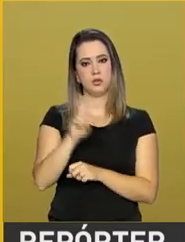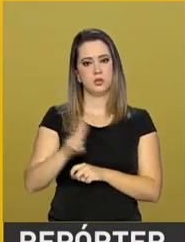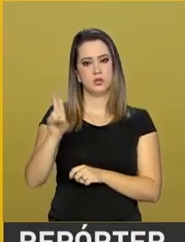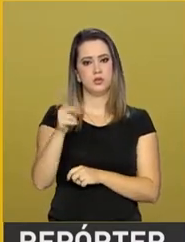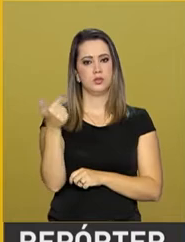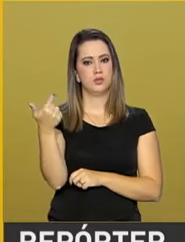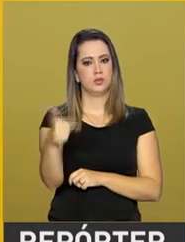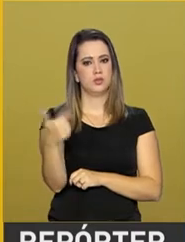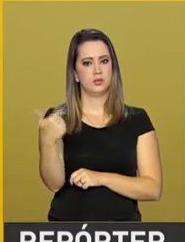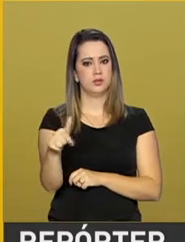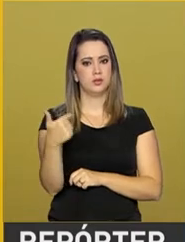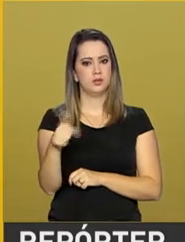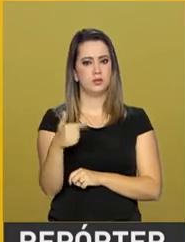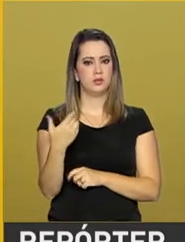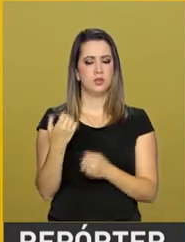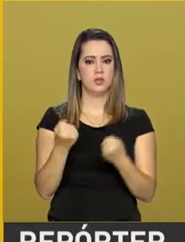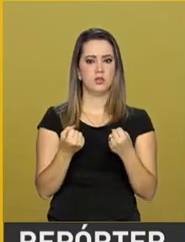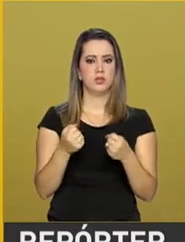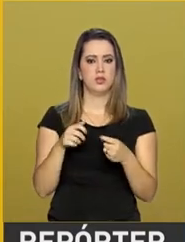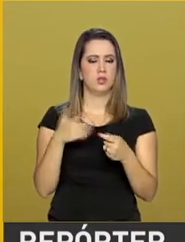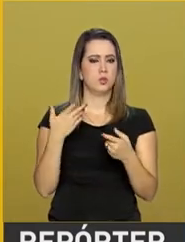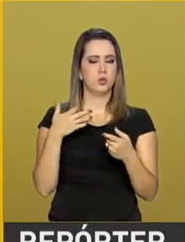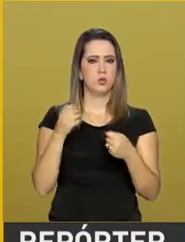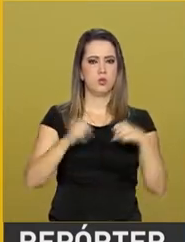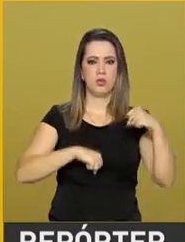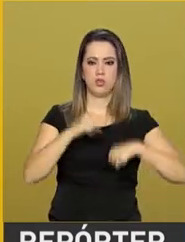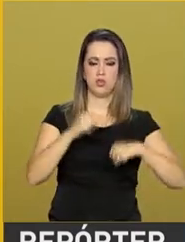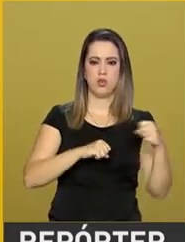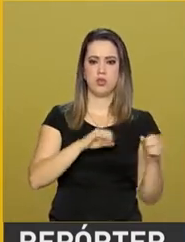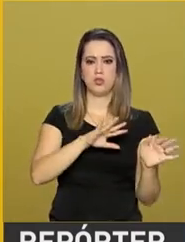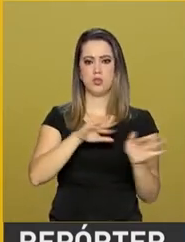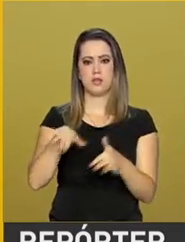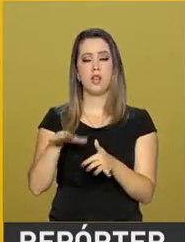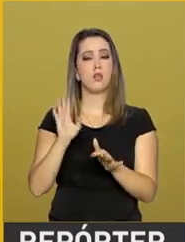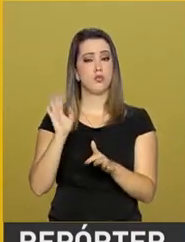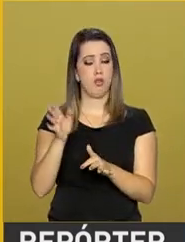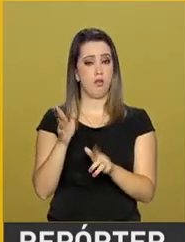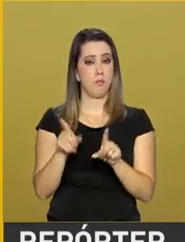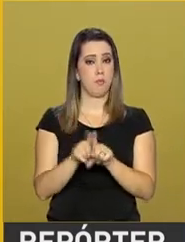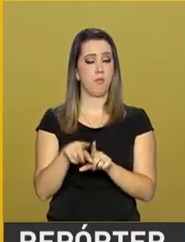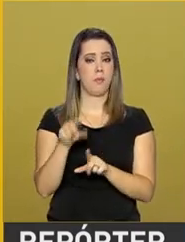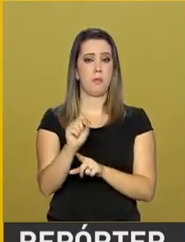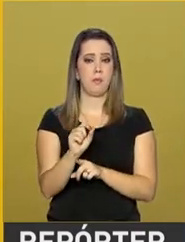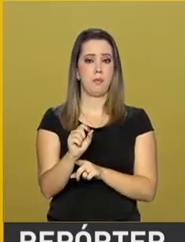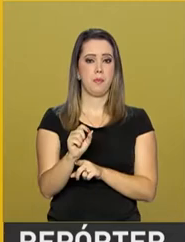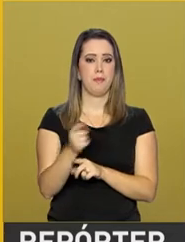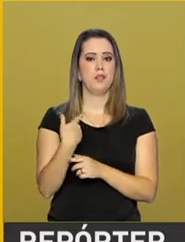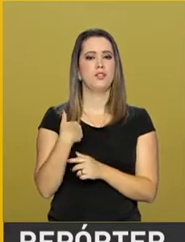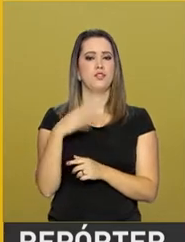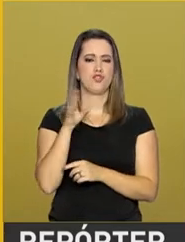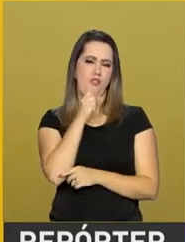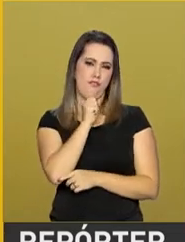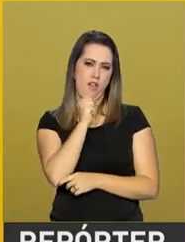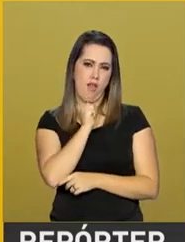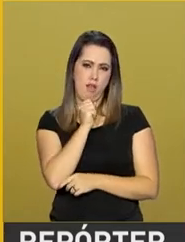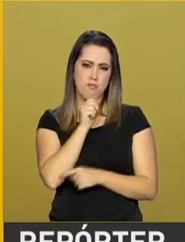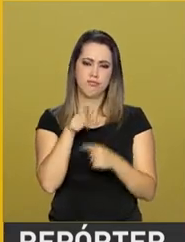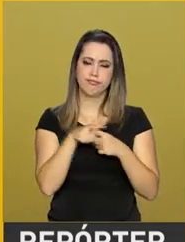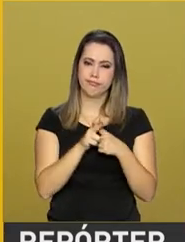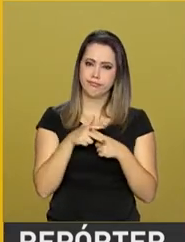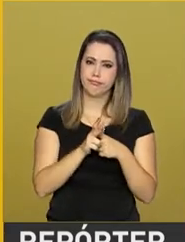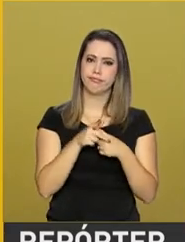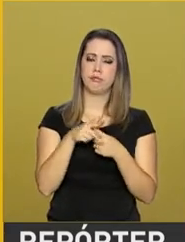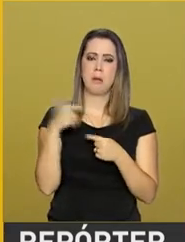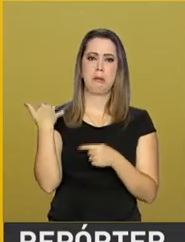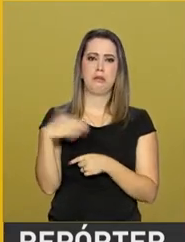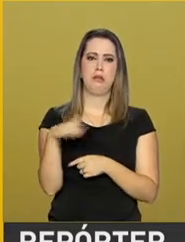não tem mais a fabricação né já saiu de linha tem um tempo e o desgaste nem vai ficando vai ficando um carro